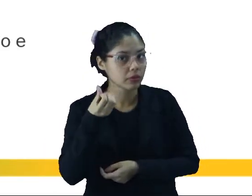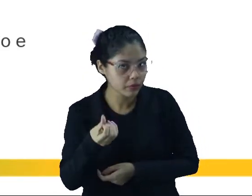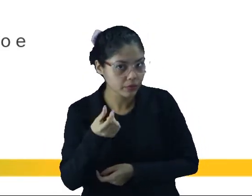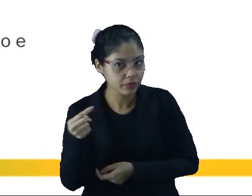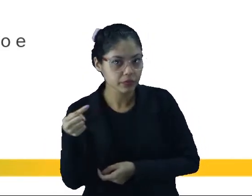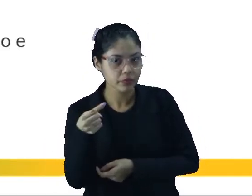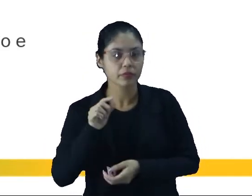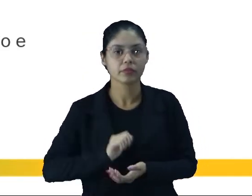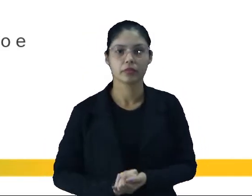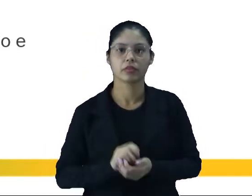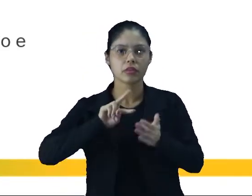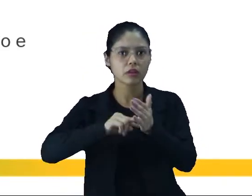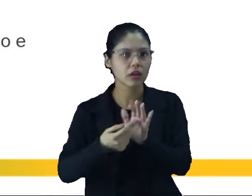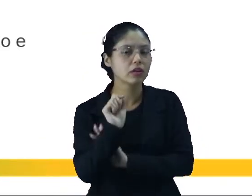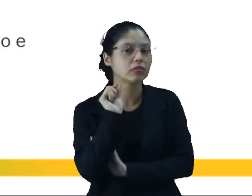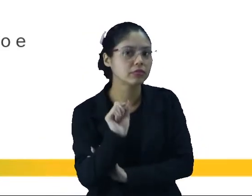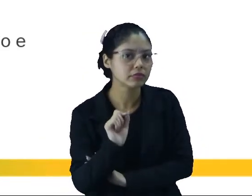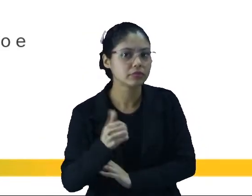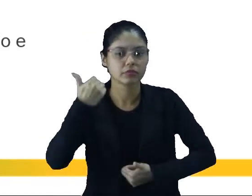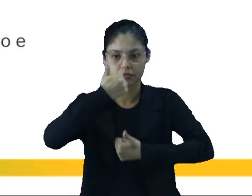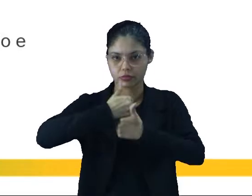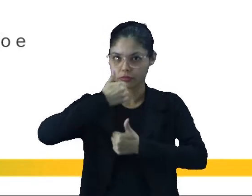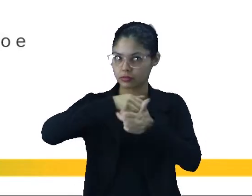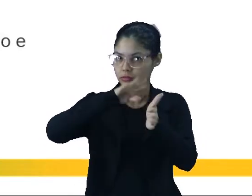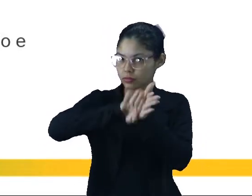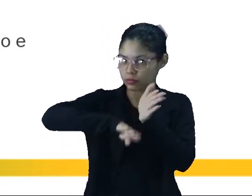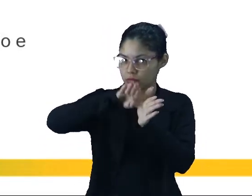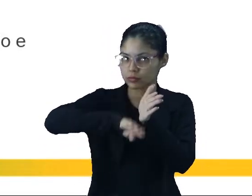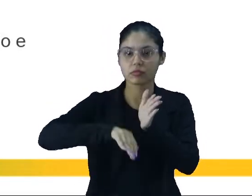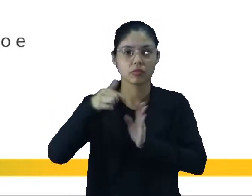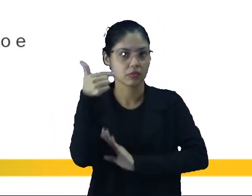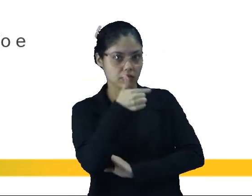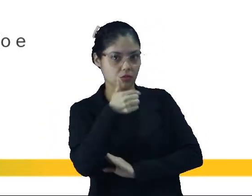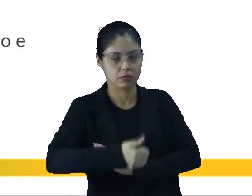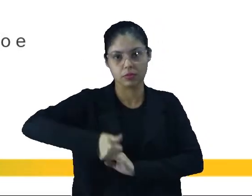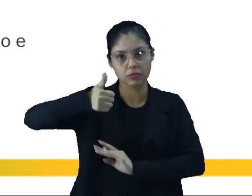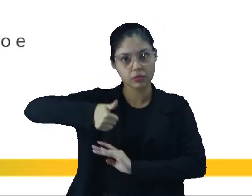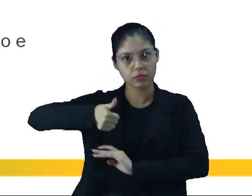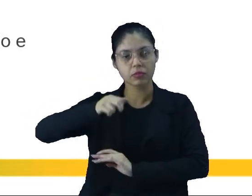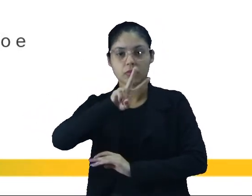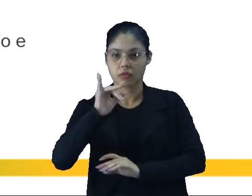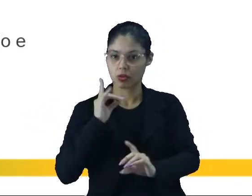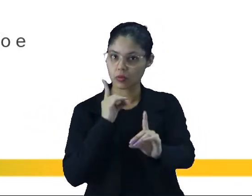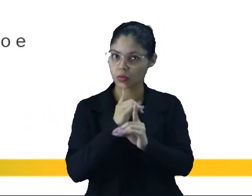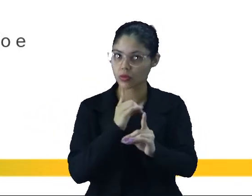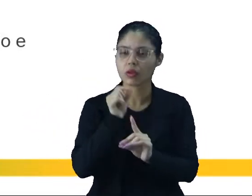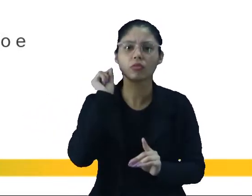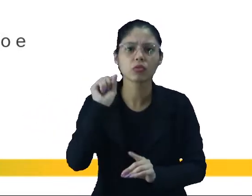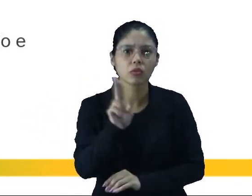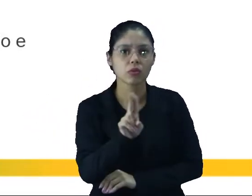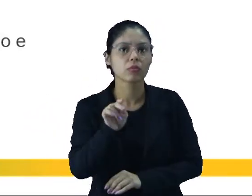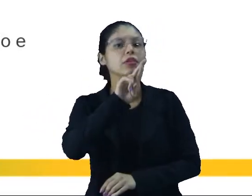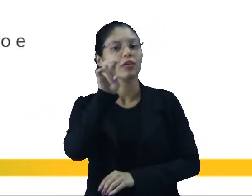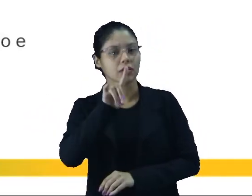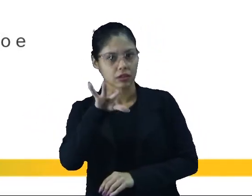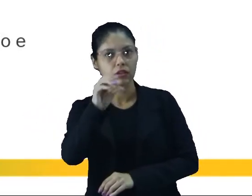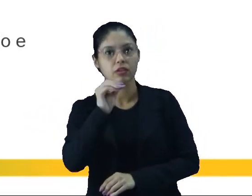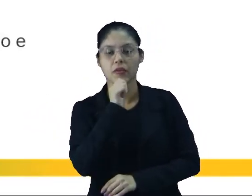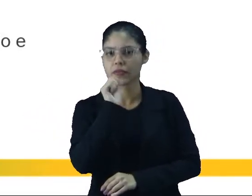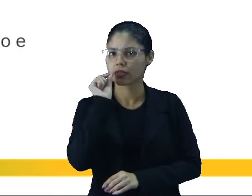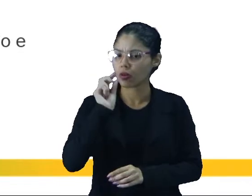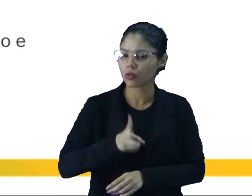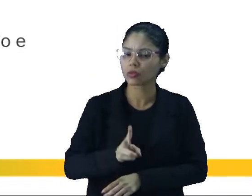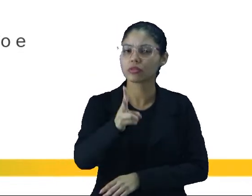6. Então isso quer dizer que quando eu subtraio o segundo pelo primeiro, eu vou encontrar o que a gente chama de razão. E isso